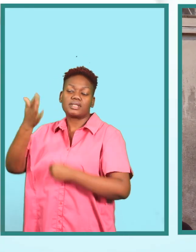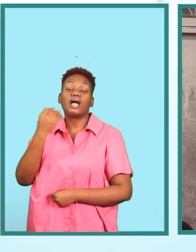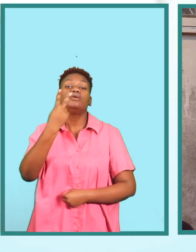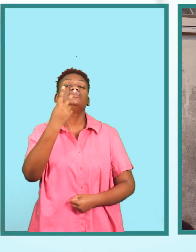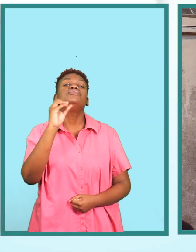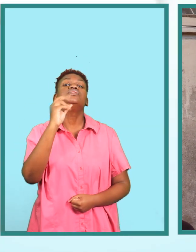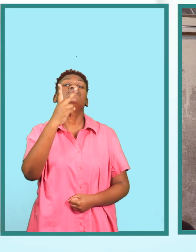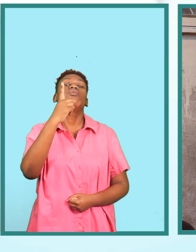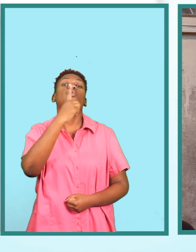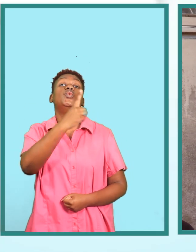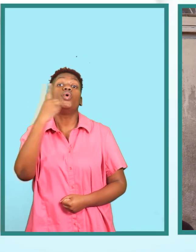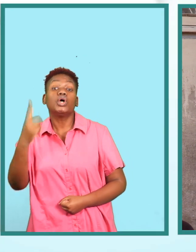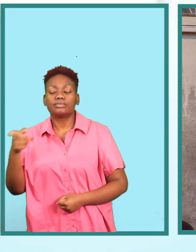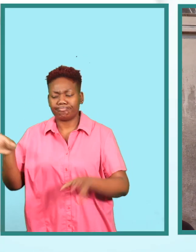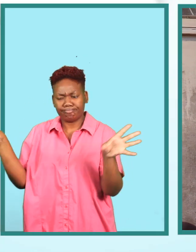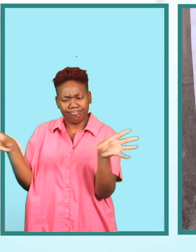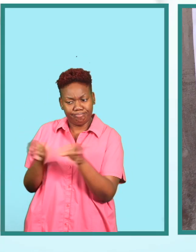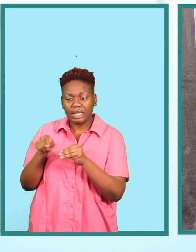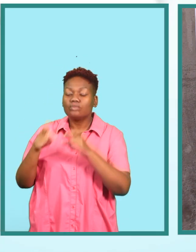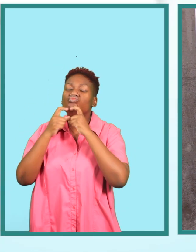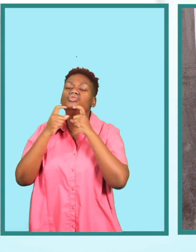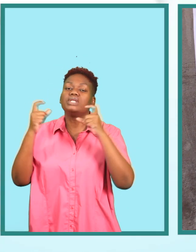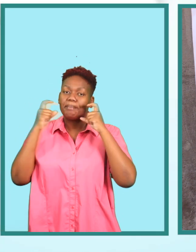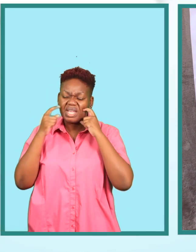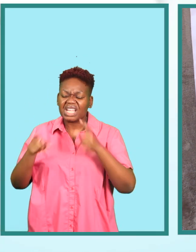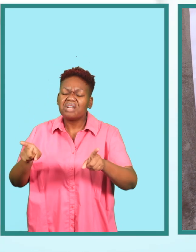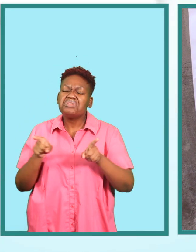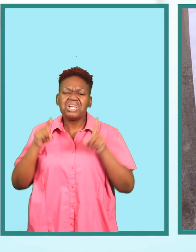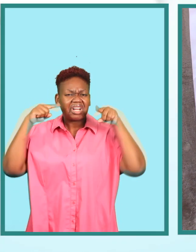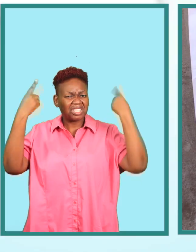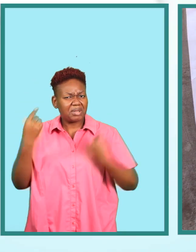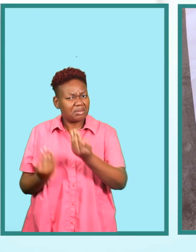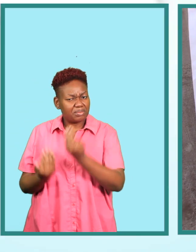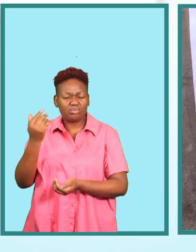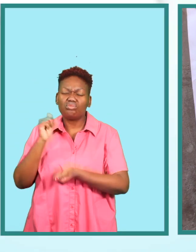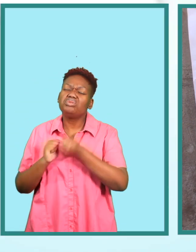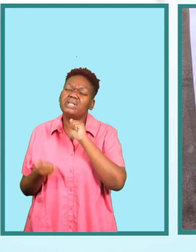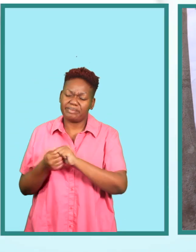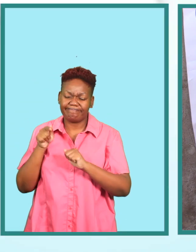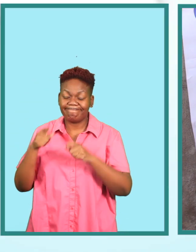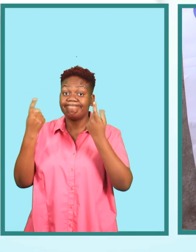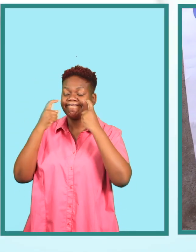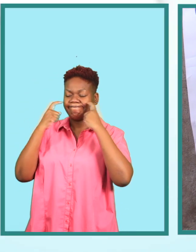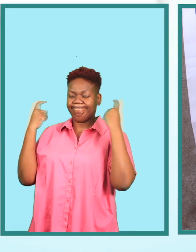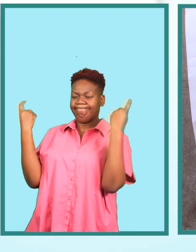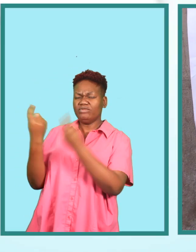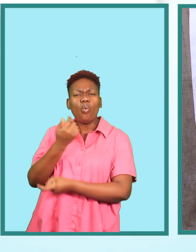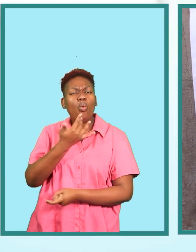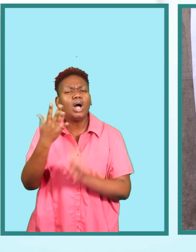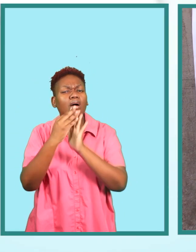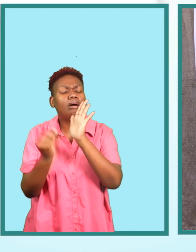Atualmente, 41% das raparigas de Moçambique entram em uniões prematuras, de acordo com dados do